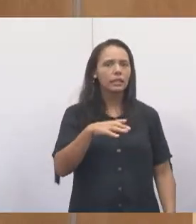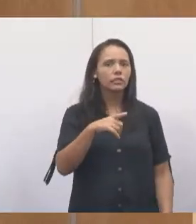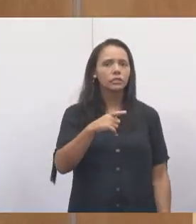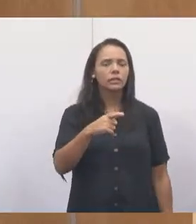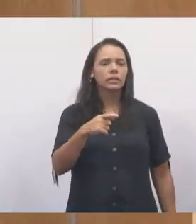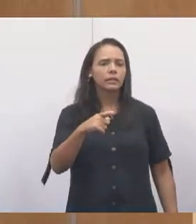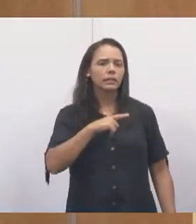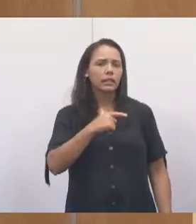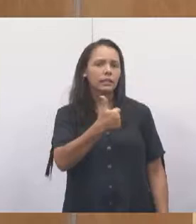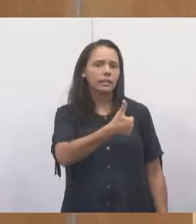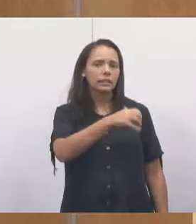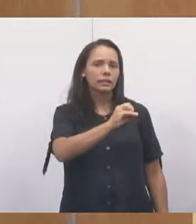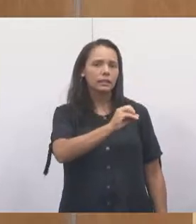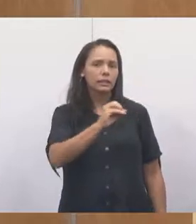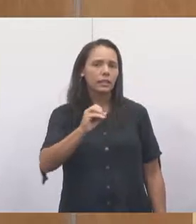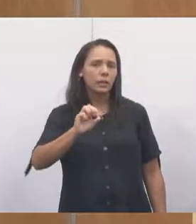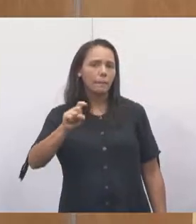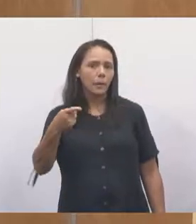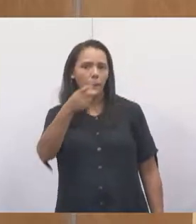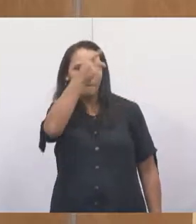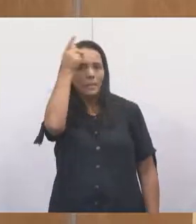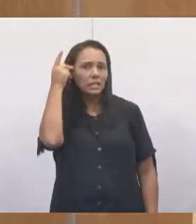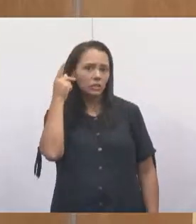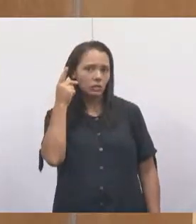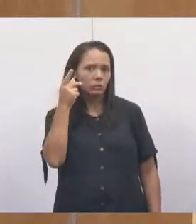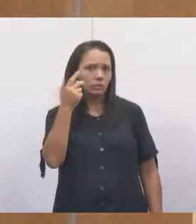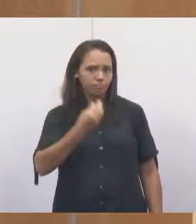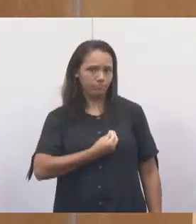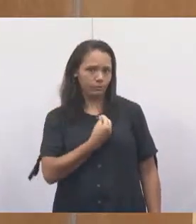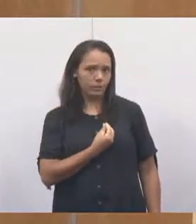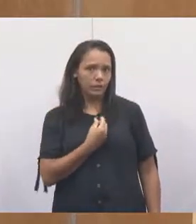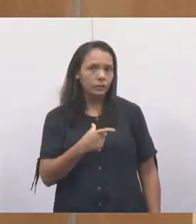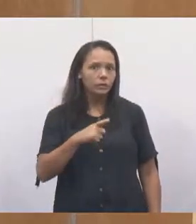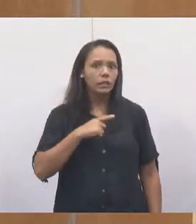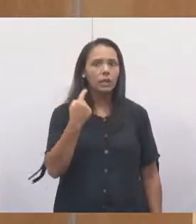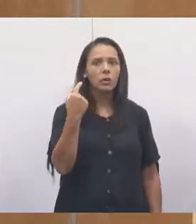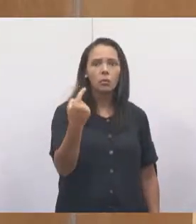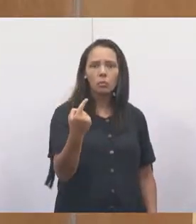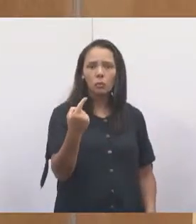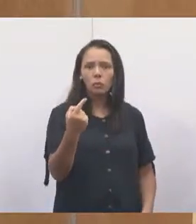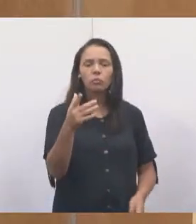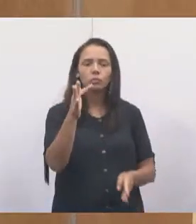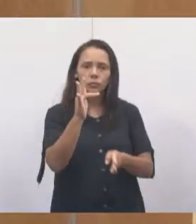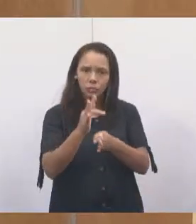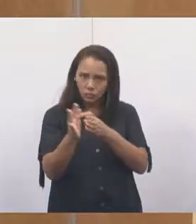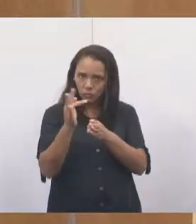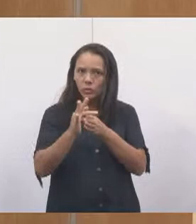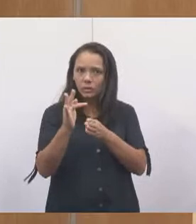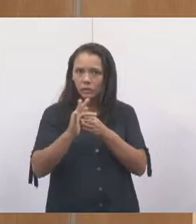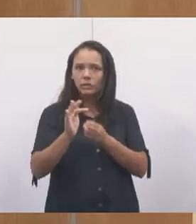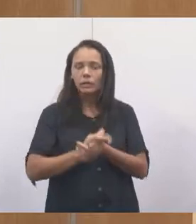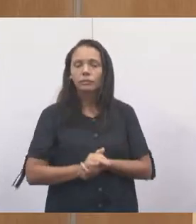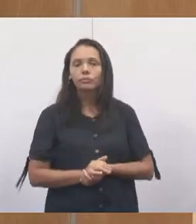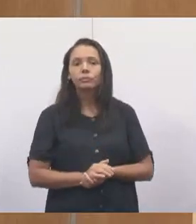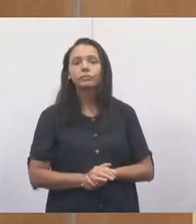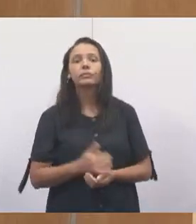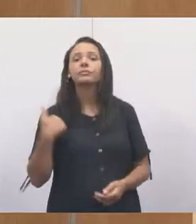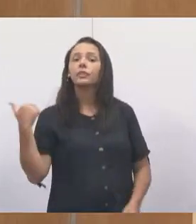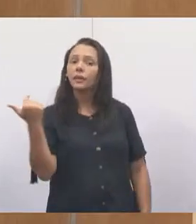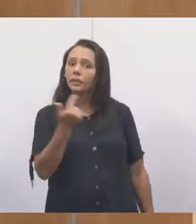ter um conselho tutelar. A nossa cidade, segundo o censo de IBGE 2021